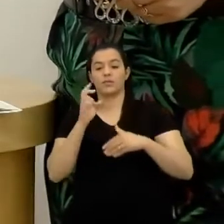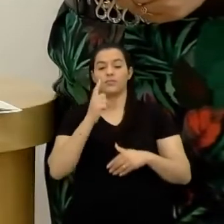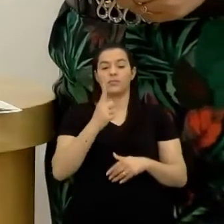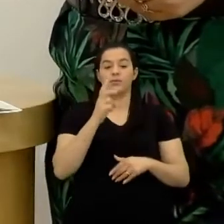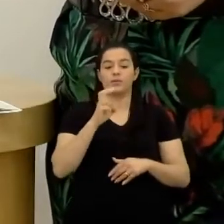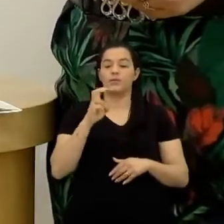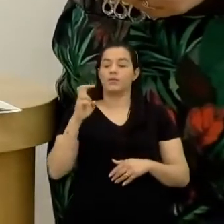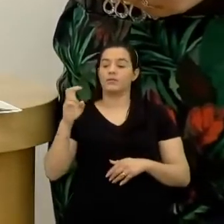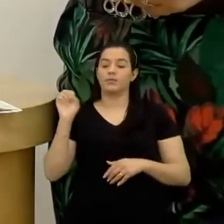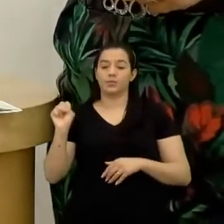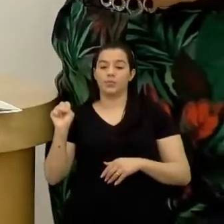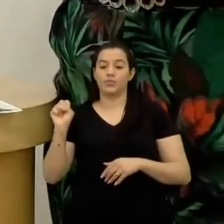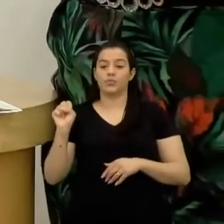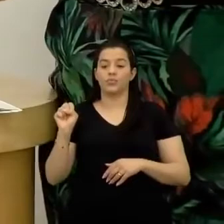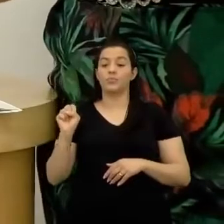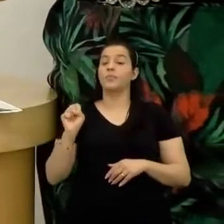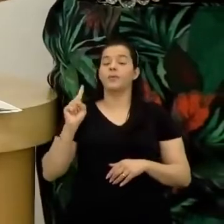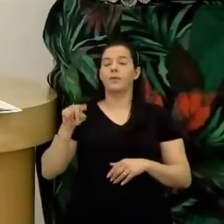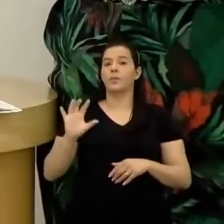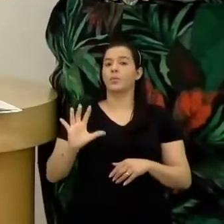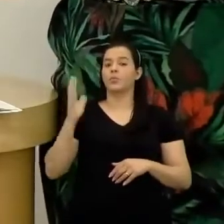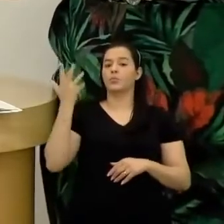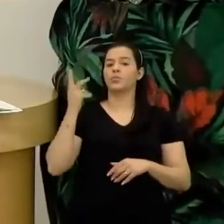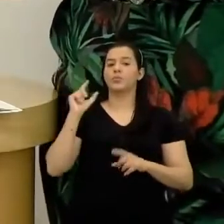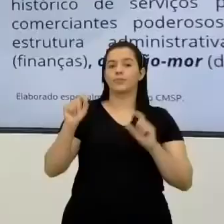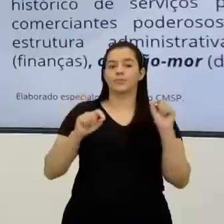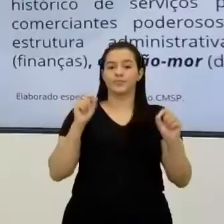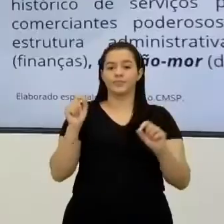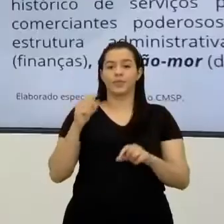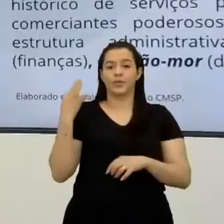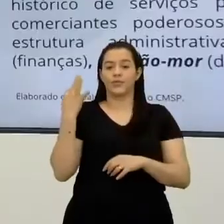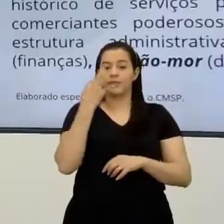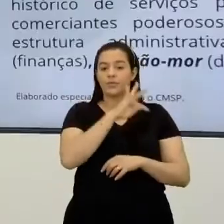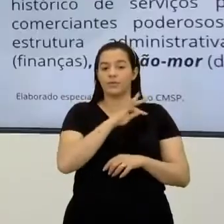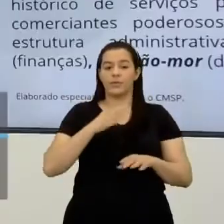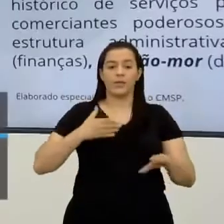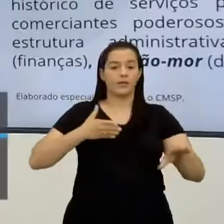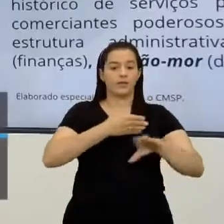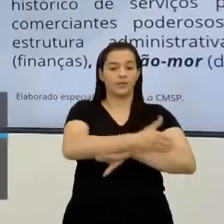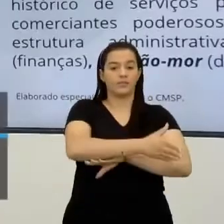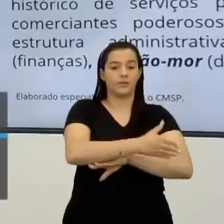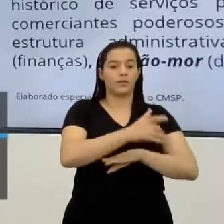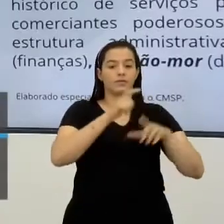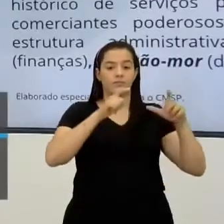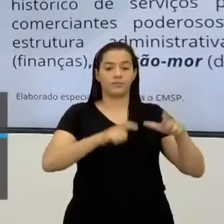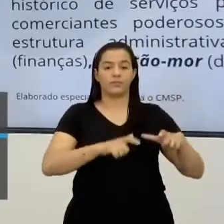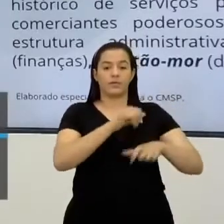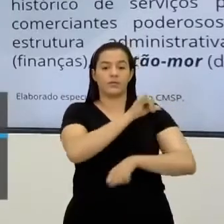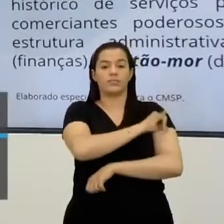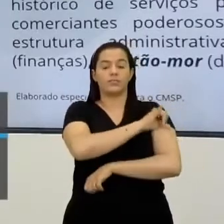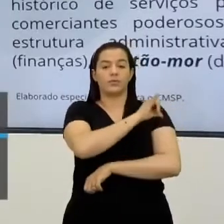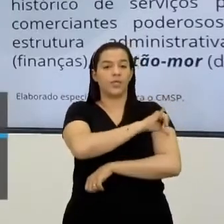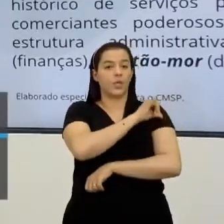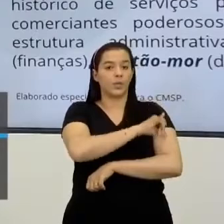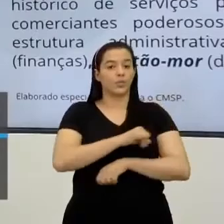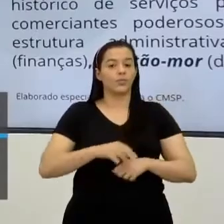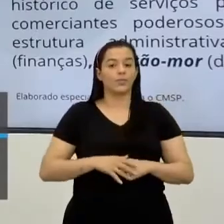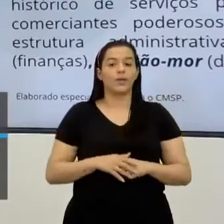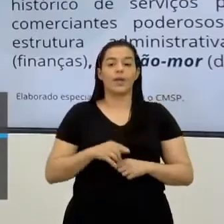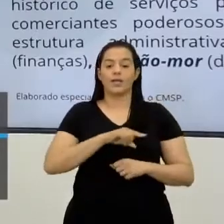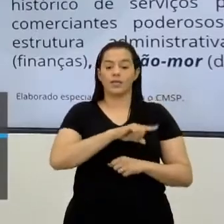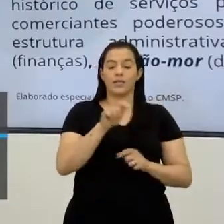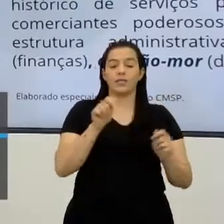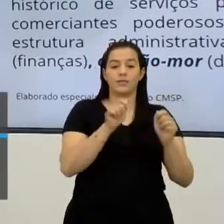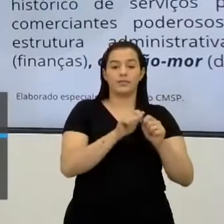no governo Duarte da Costa? Os franceses, eles invadem a Baía de Guanabara, sim, o Rio de Janeiro, e eles formaram uma